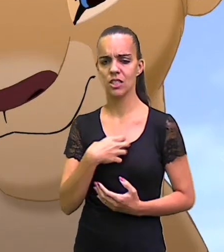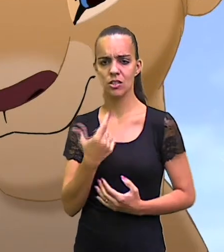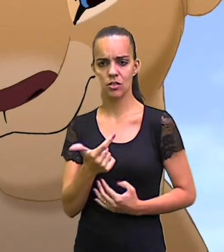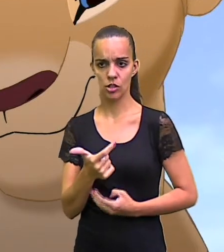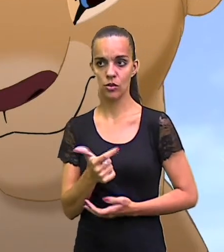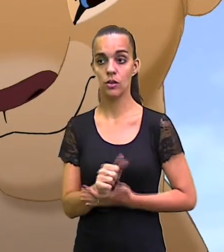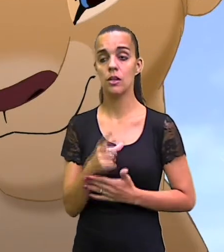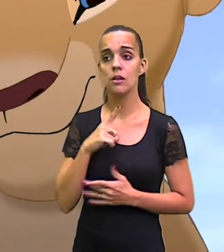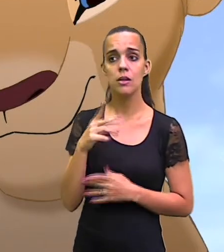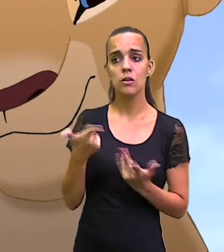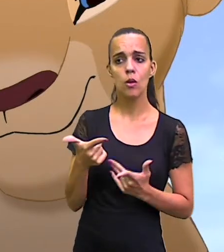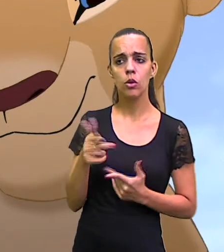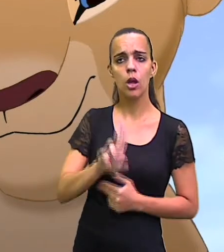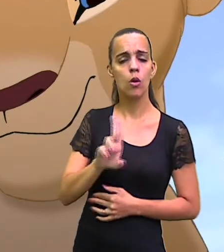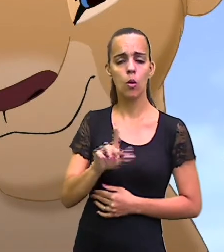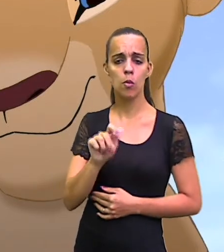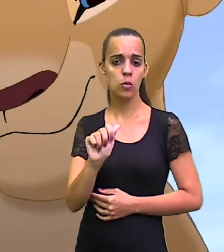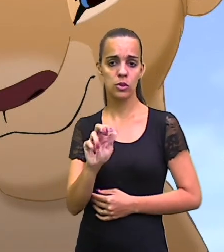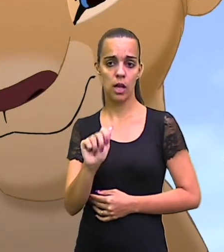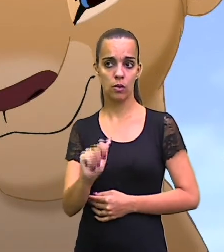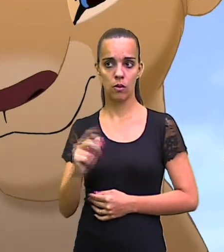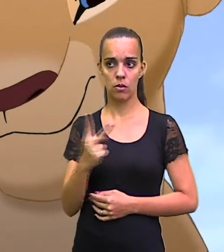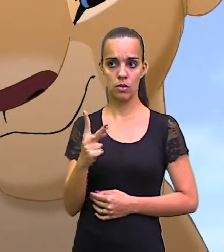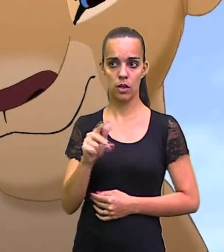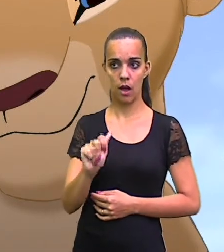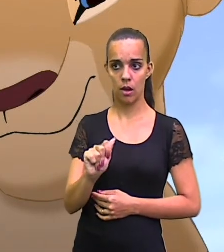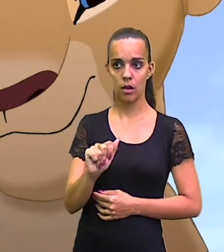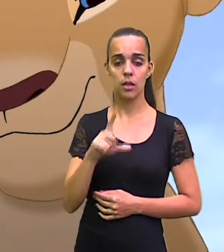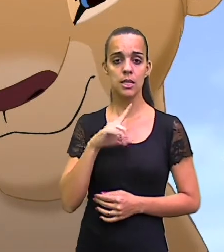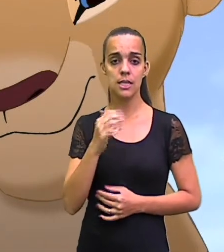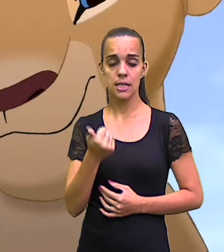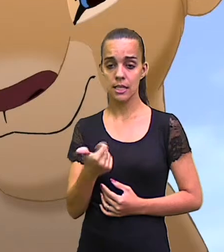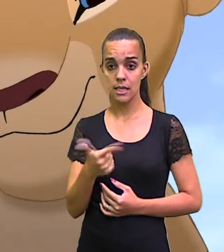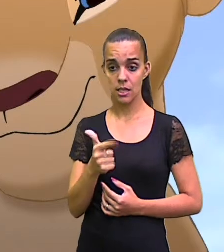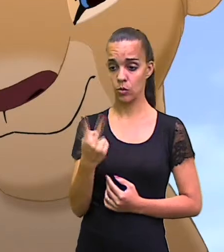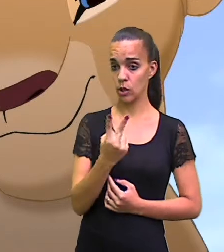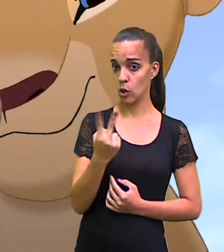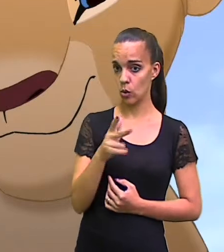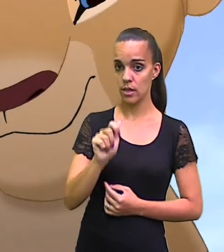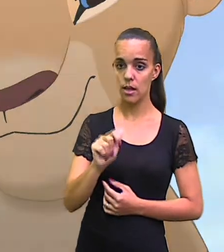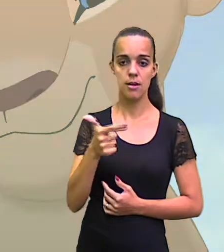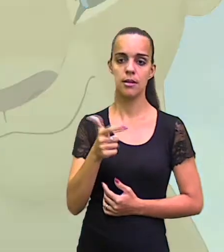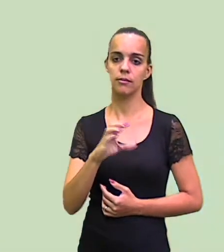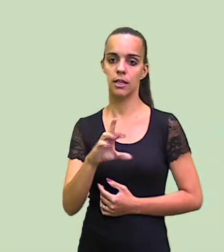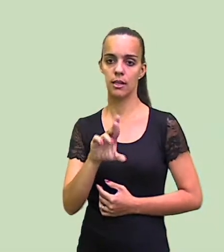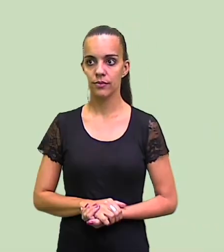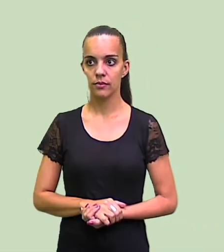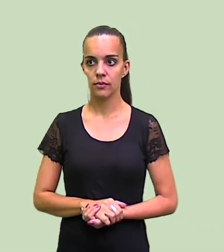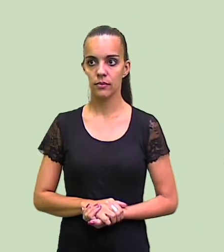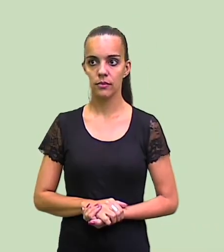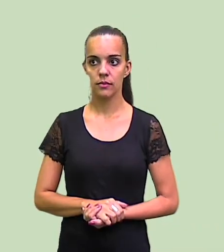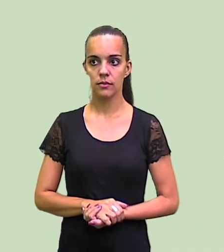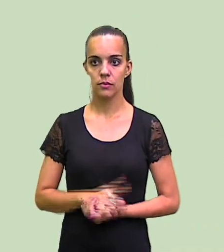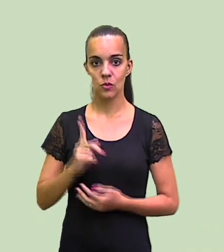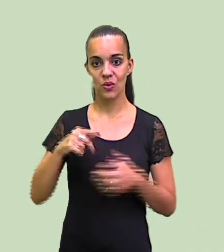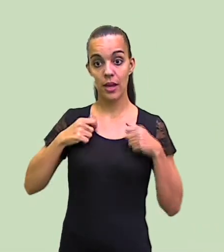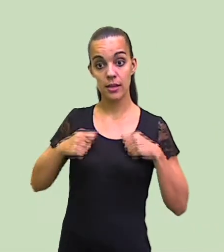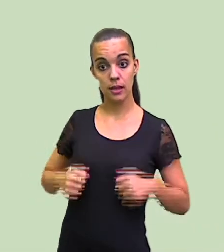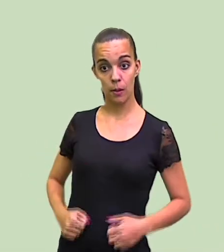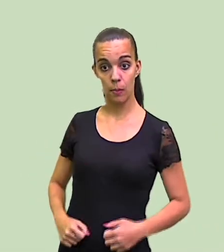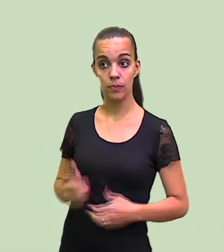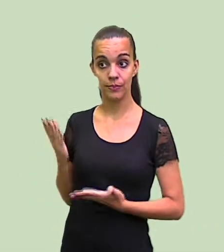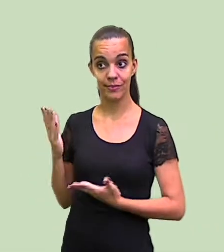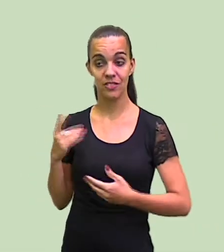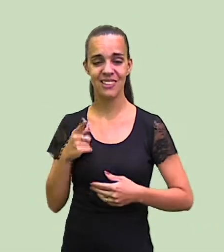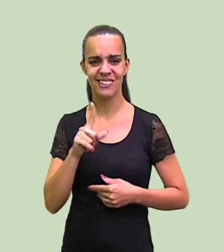sentido, não tem o segundo A. Se não tem o segundo A, não tem a crase. Muito bem. Esta